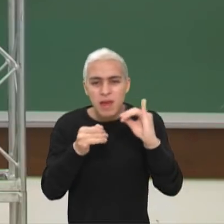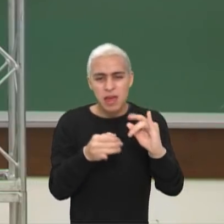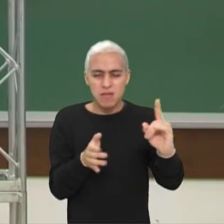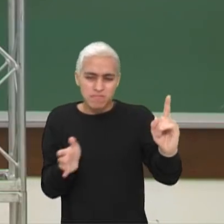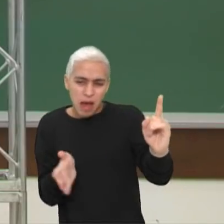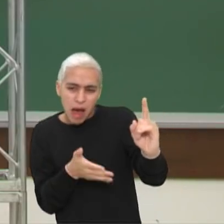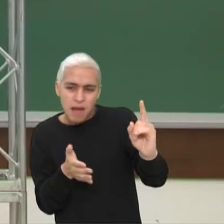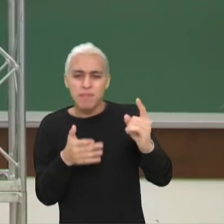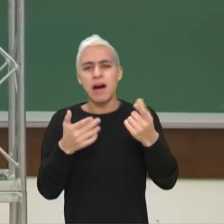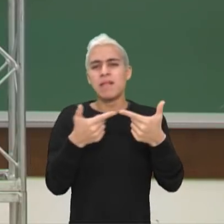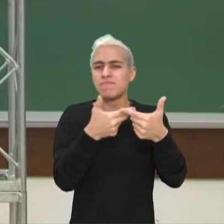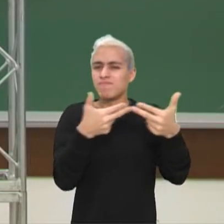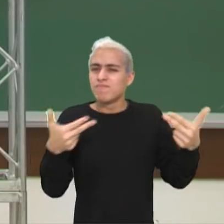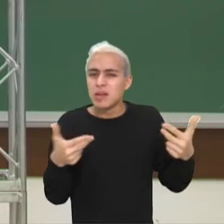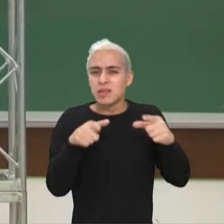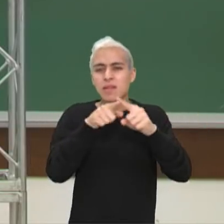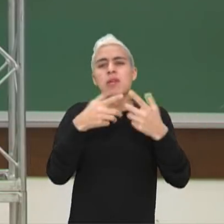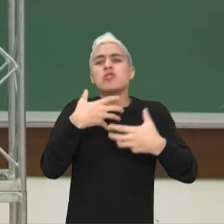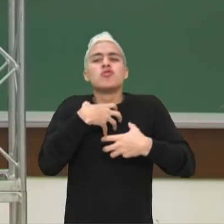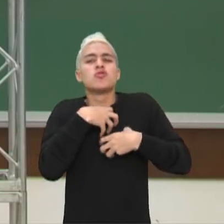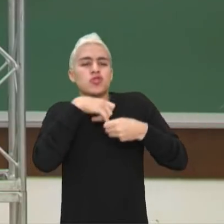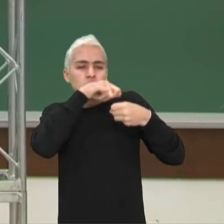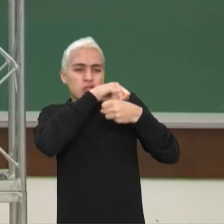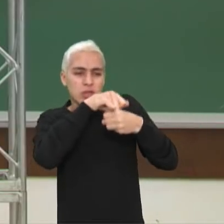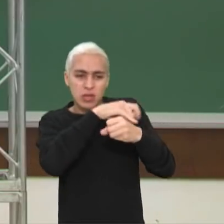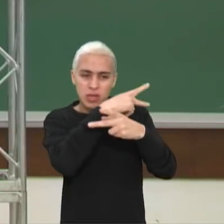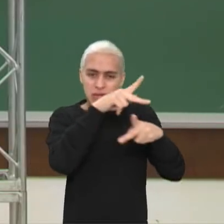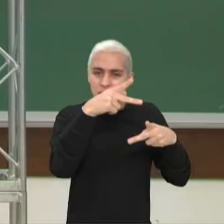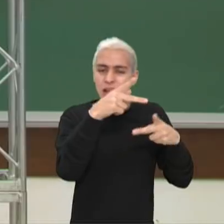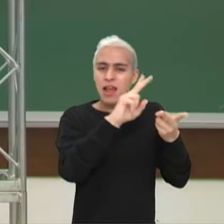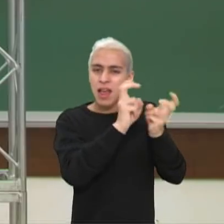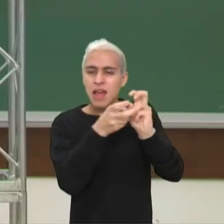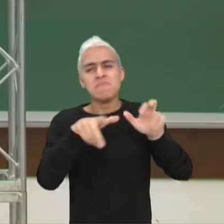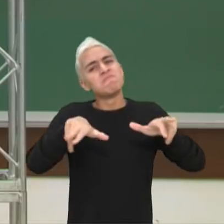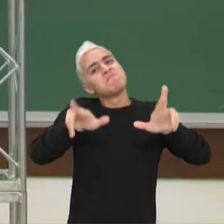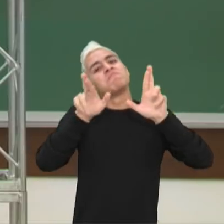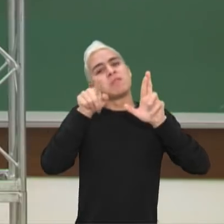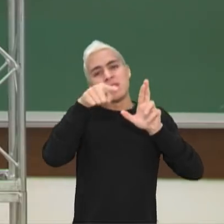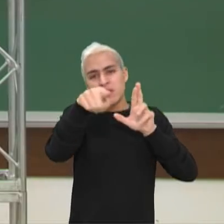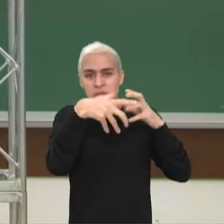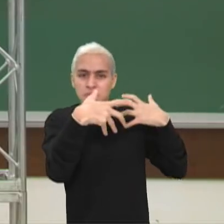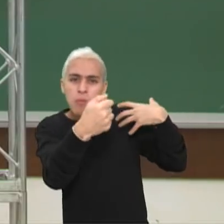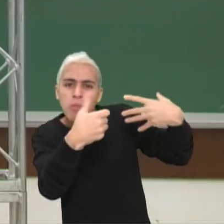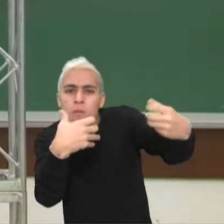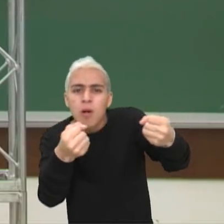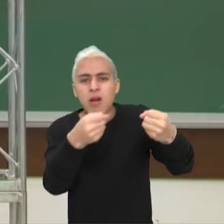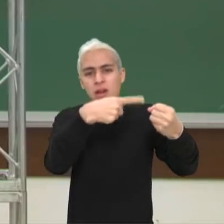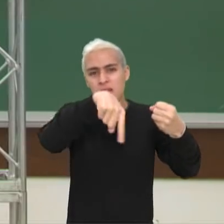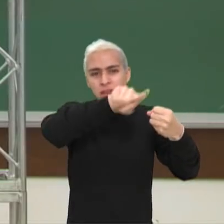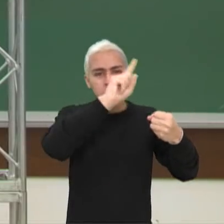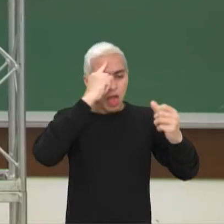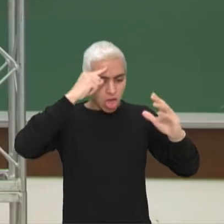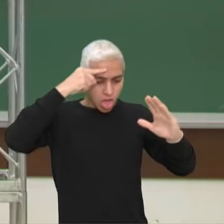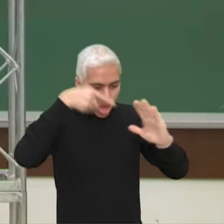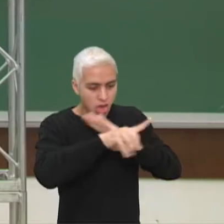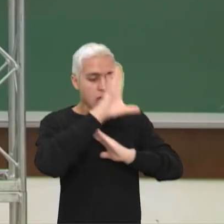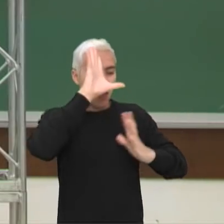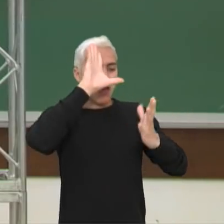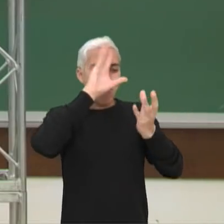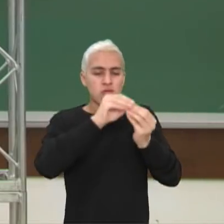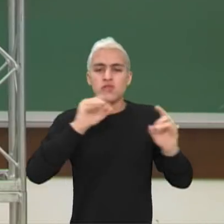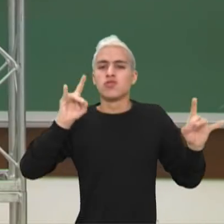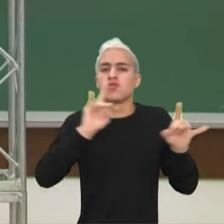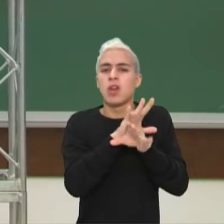alguns golpes. Então, eu espero que vocês tenham aproveitado aquele conteúdo, né? Vocês tenham entendido e